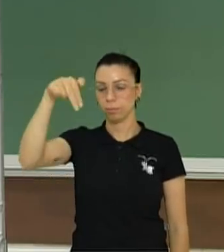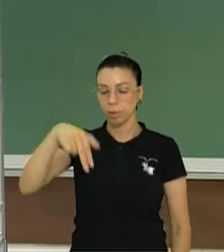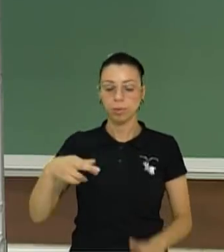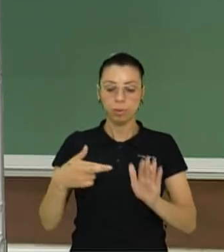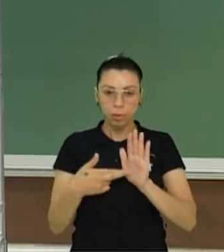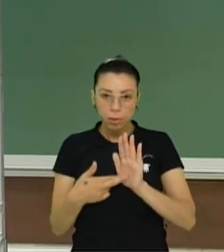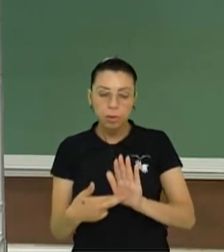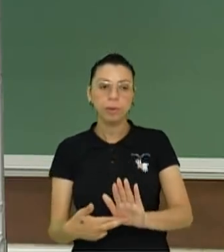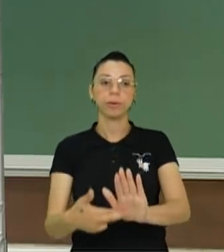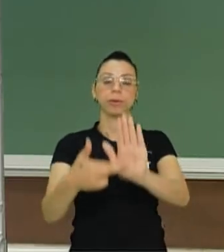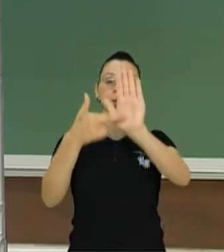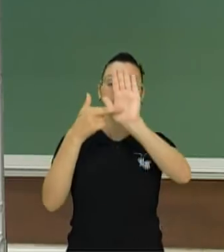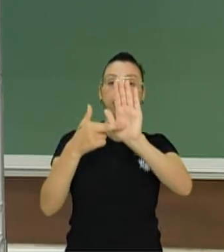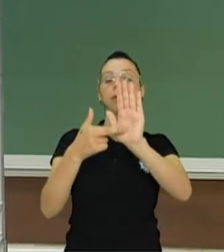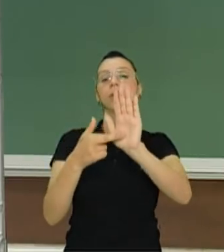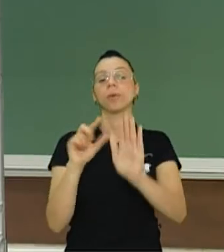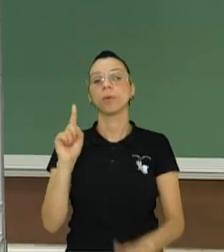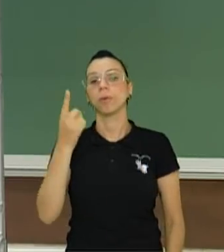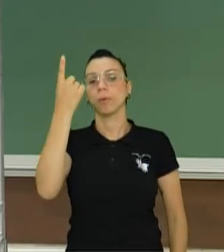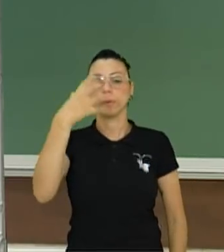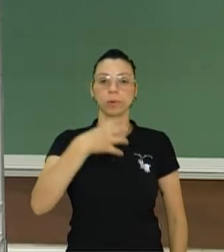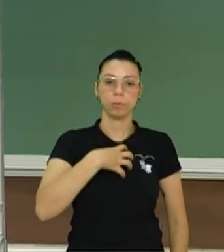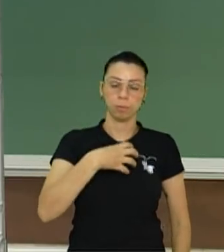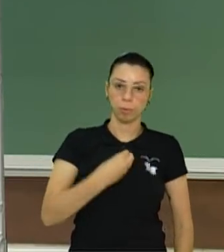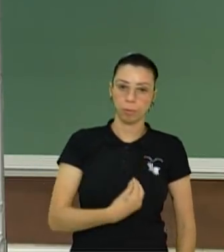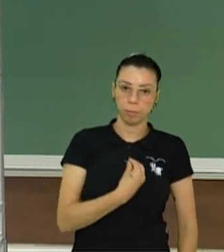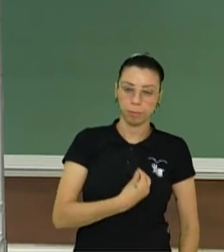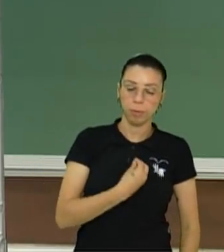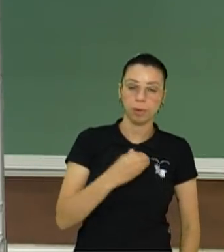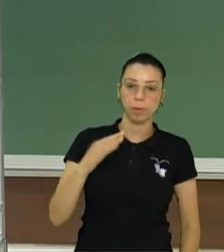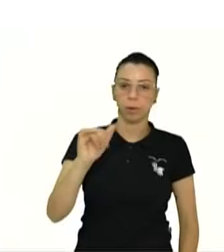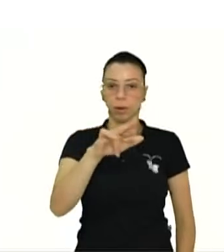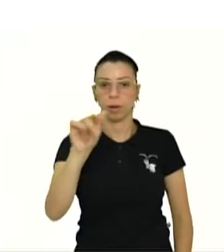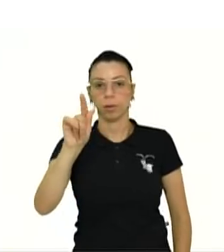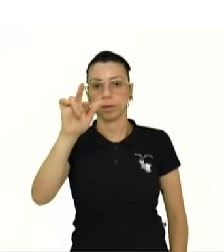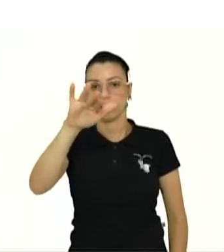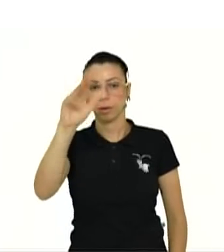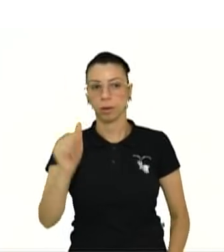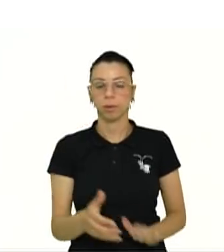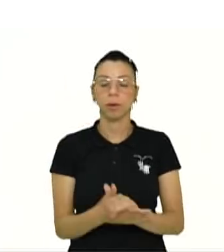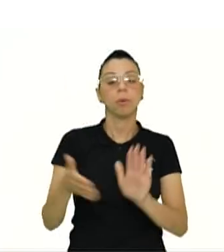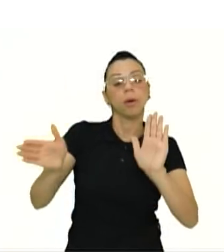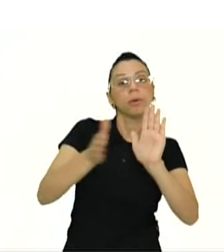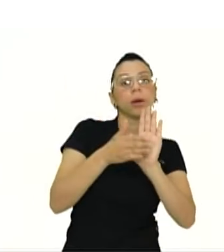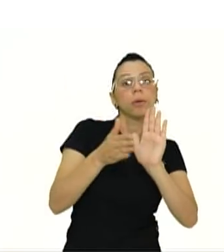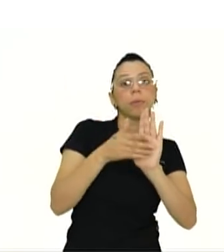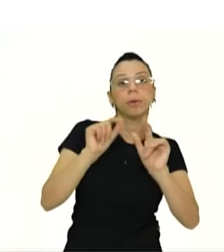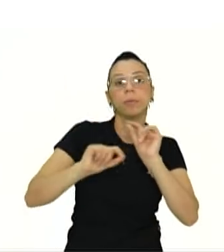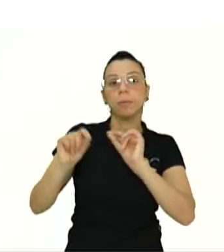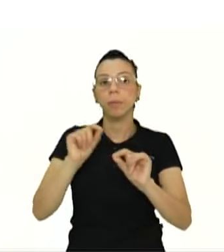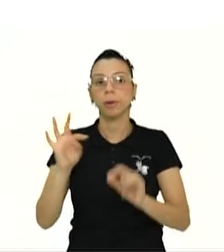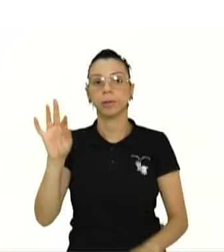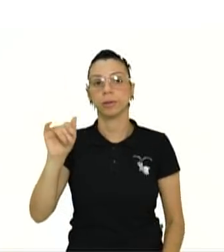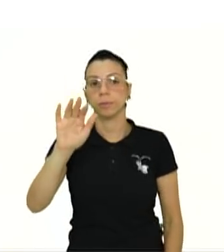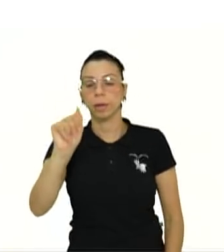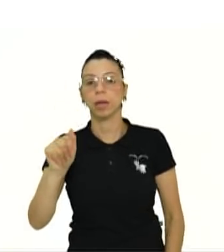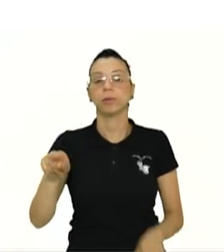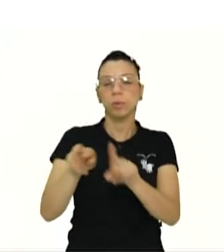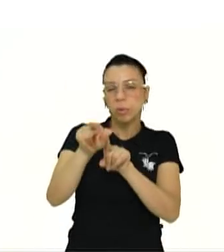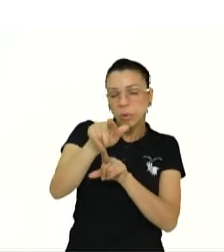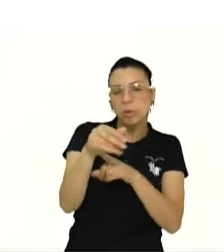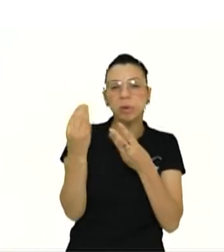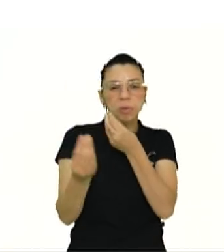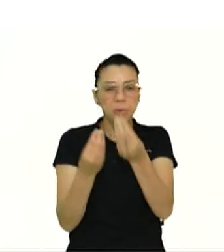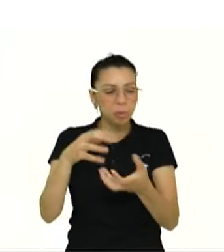último momento de Caio Graco. É com vocês. Quais foram as propostas de Tibério e Caio? Graco, os irmãos, que tanto incomodavam,